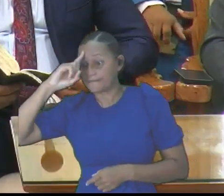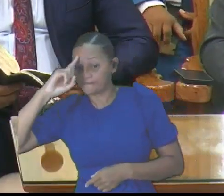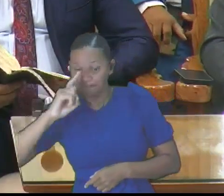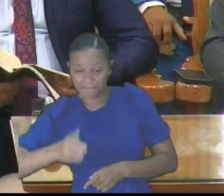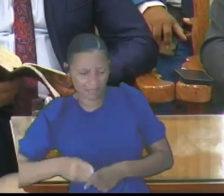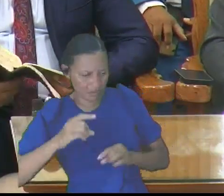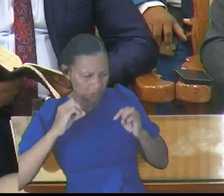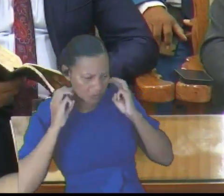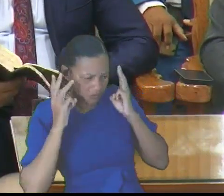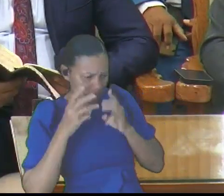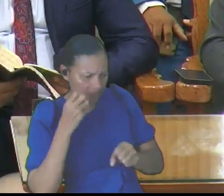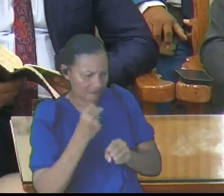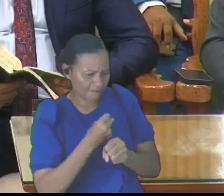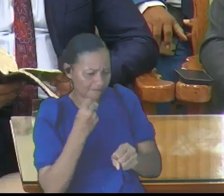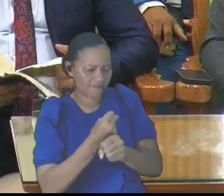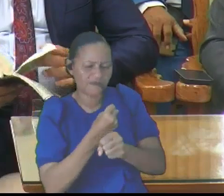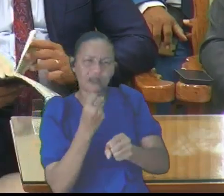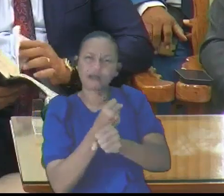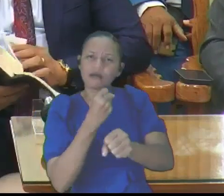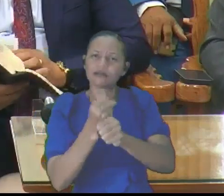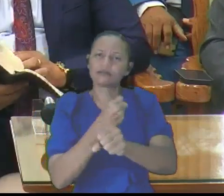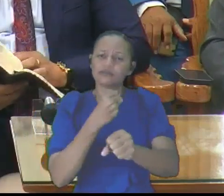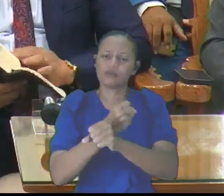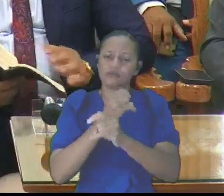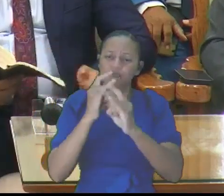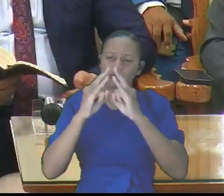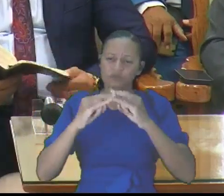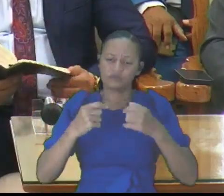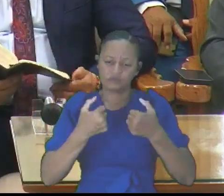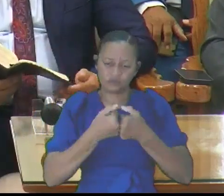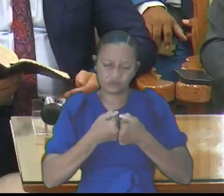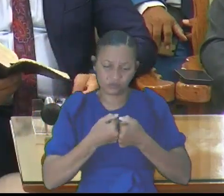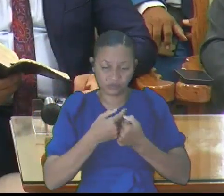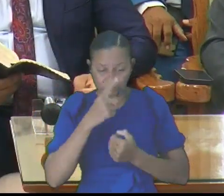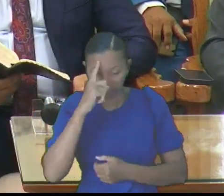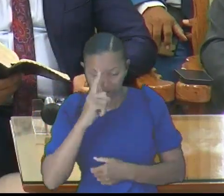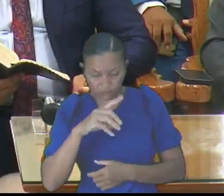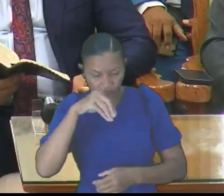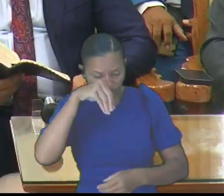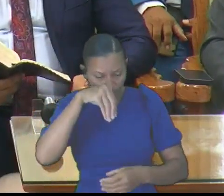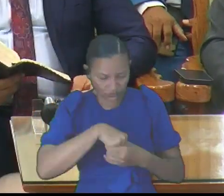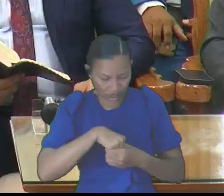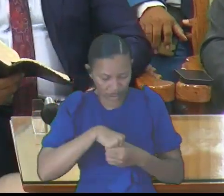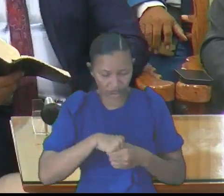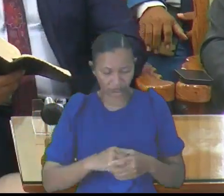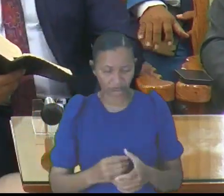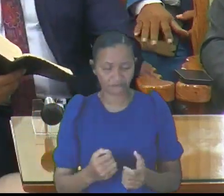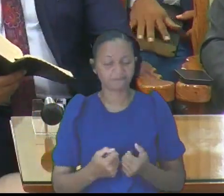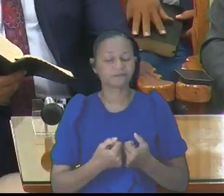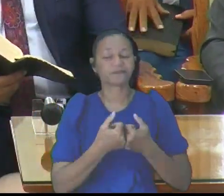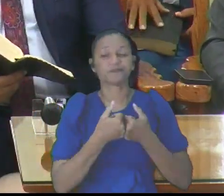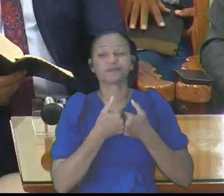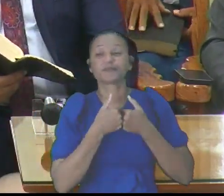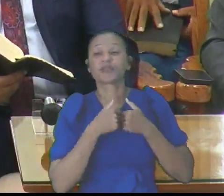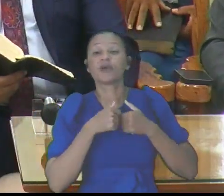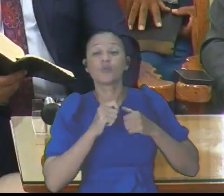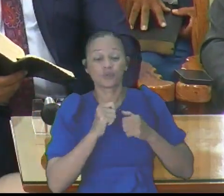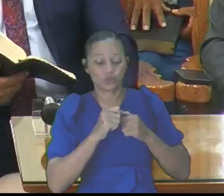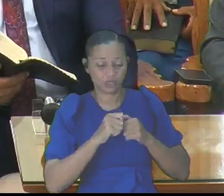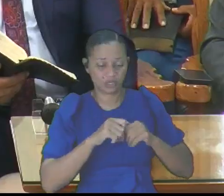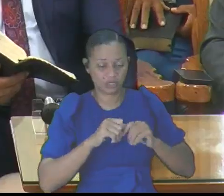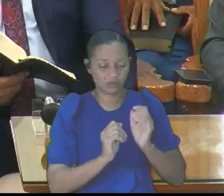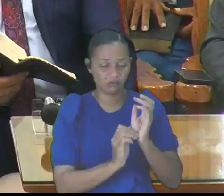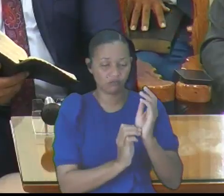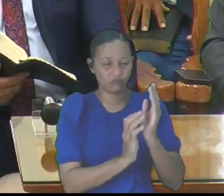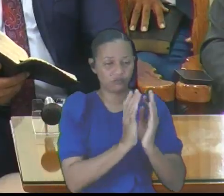o tabernáculo e mandou colocar dentro do tabernáculo o altar do incenso de madeira de